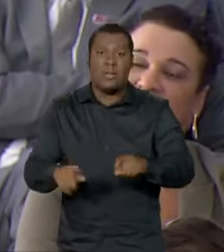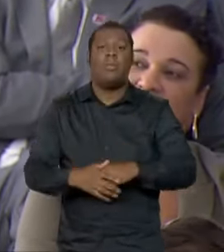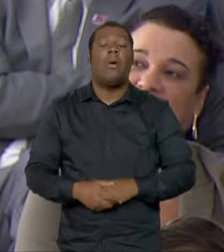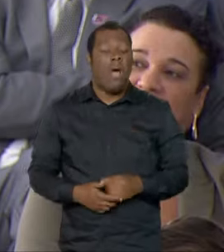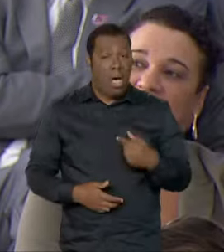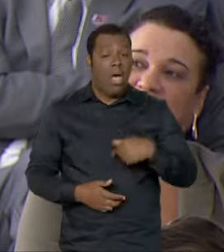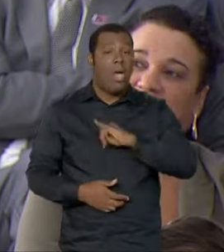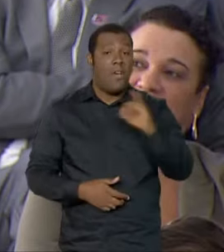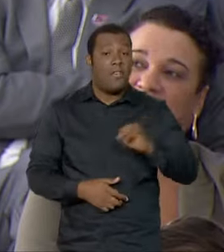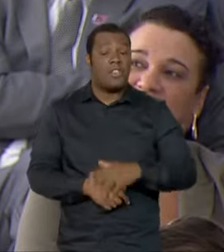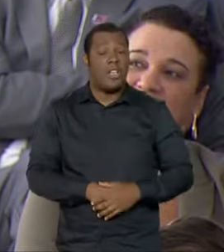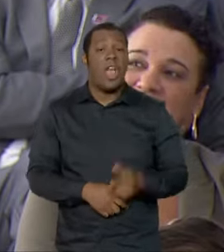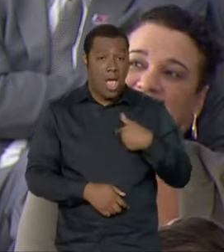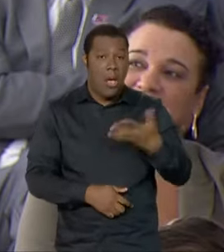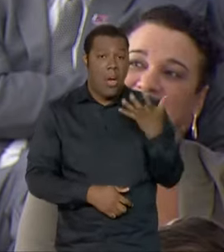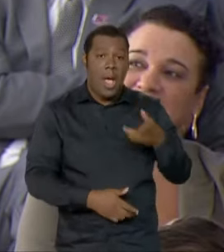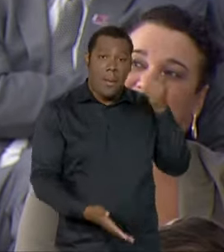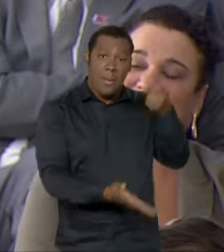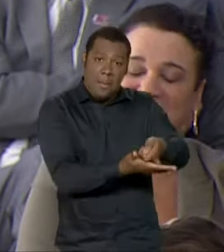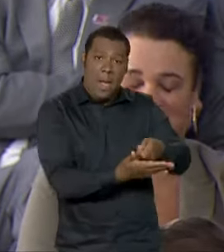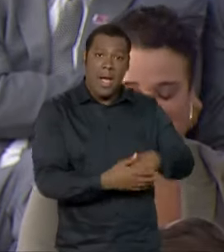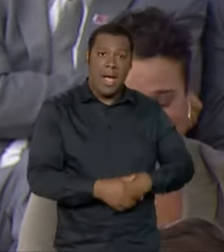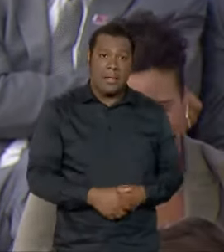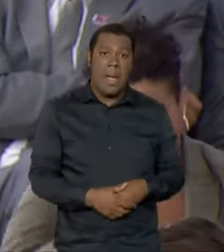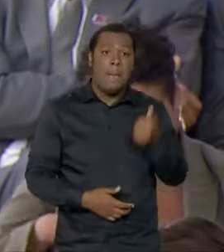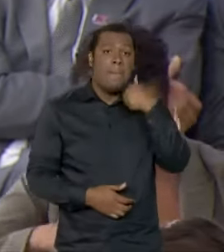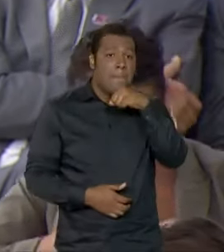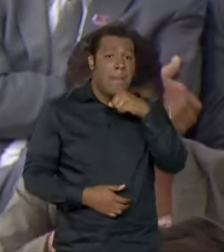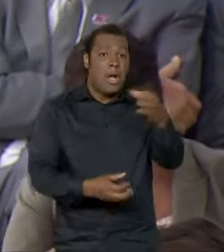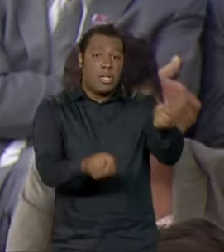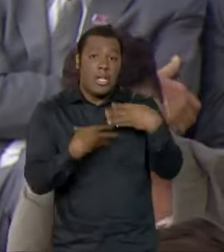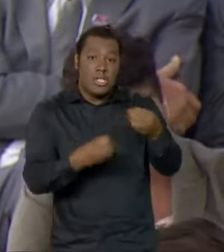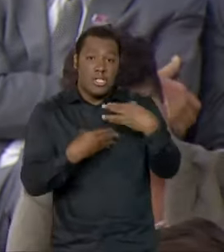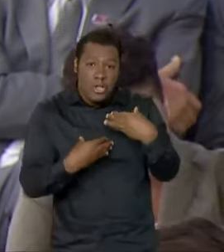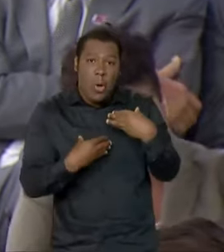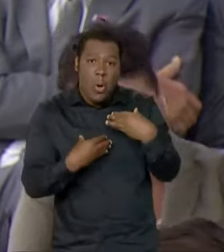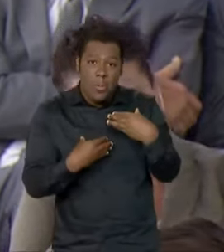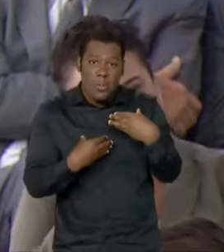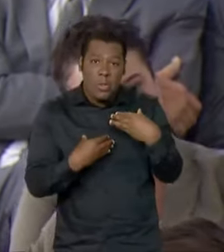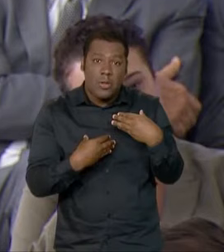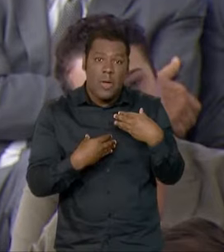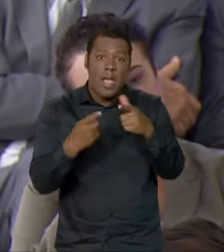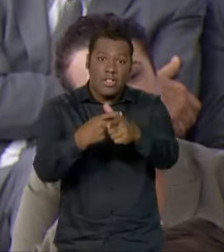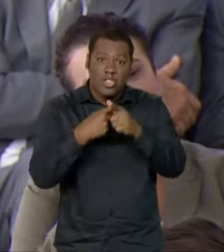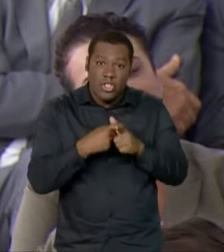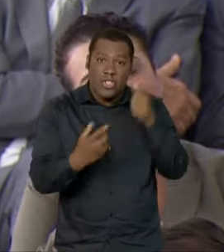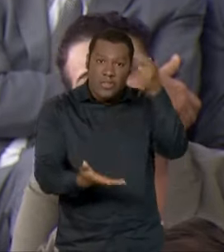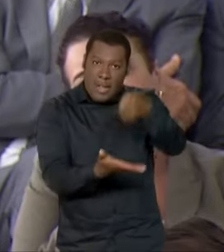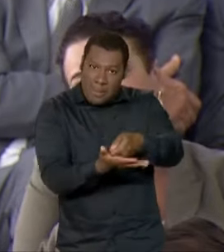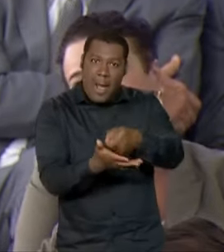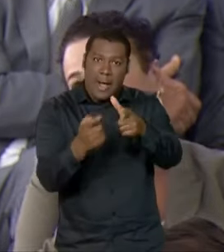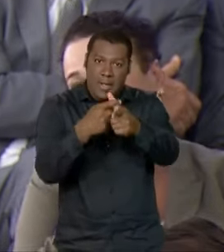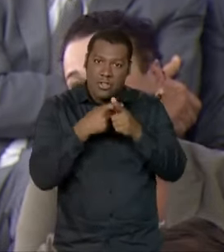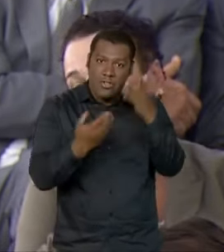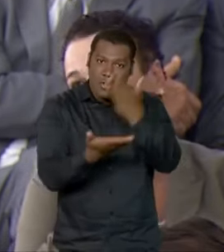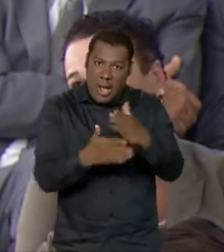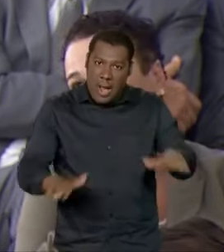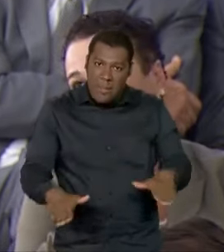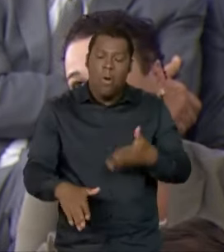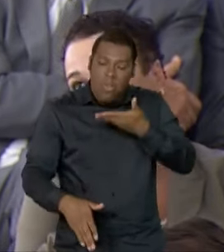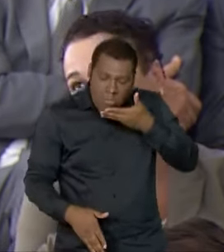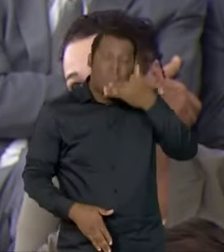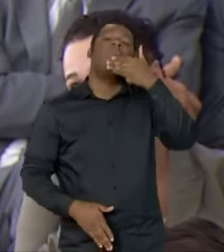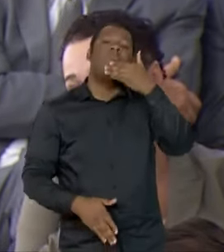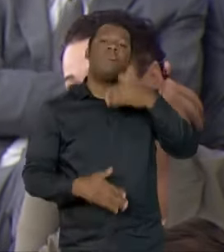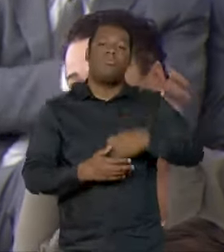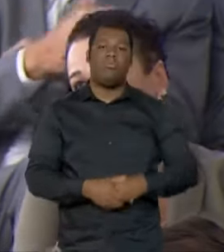quero ficar devendo. Minha mãe disse que a gente não pode dever, senão a gente anda de cabeça erguida. E eu quero andar de cabeça erguida. E pagamos os 30 bilhões para